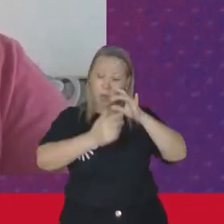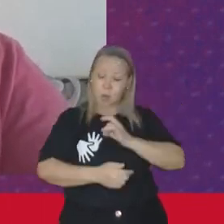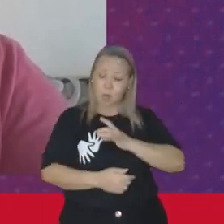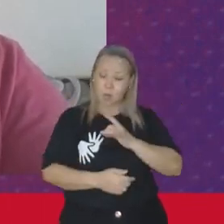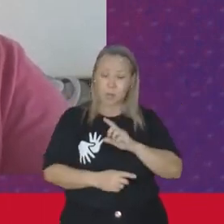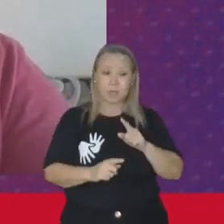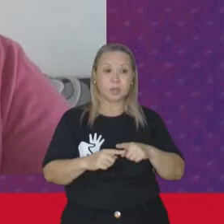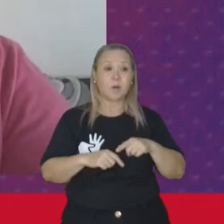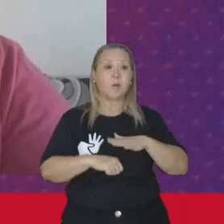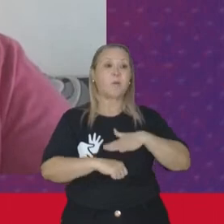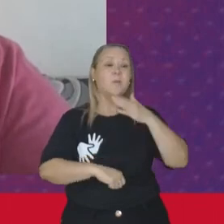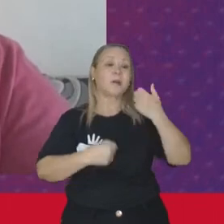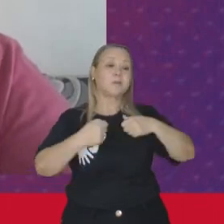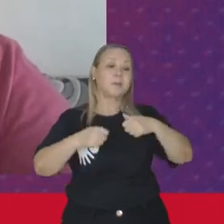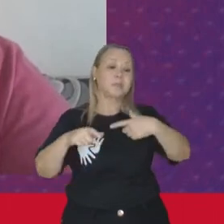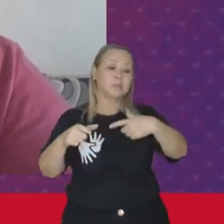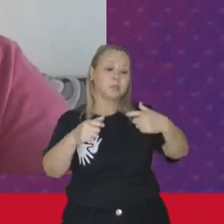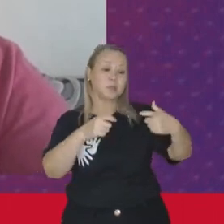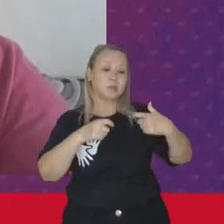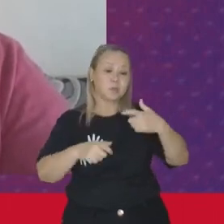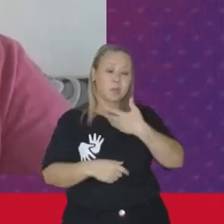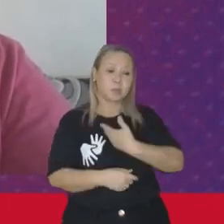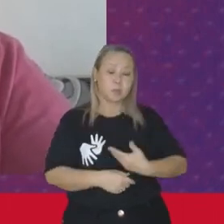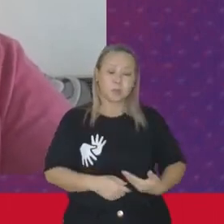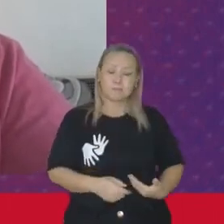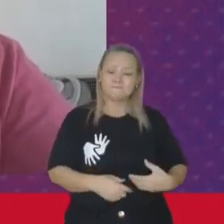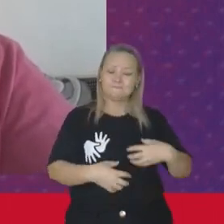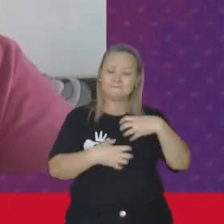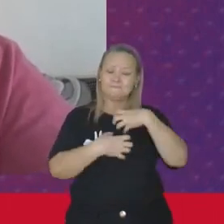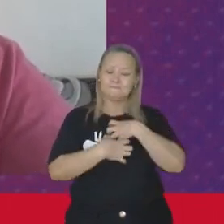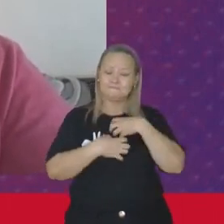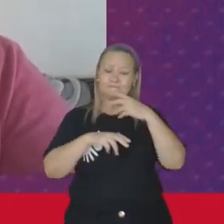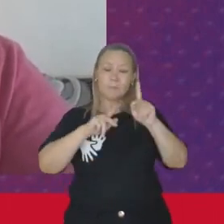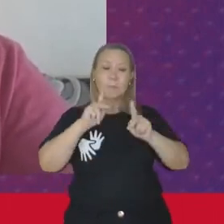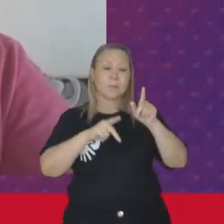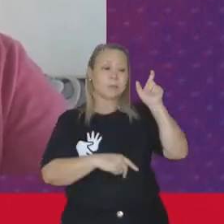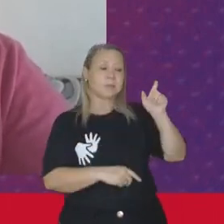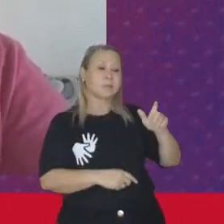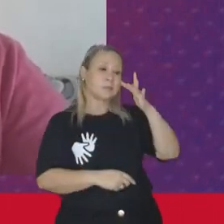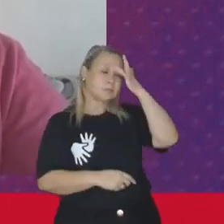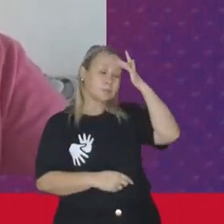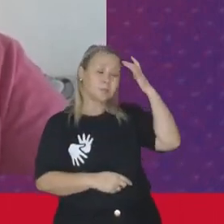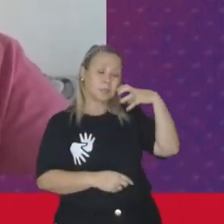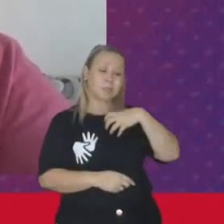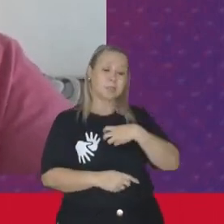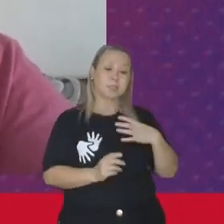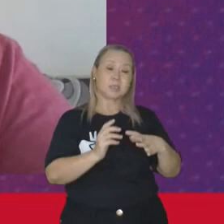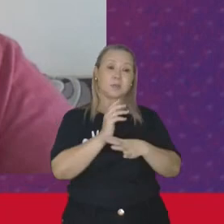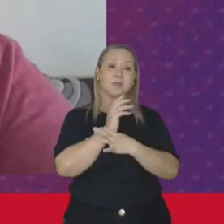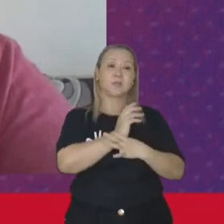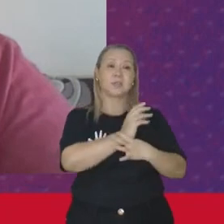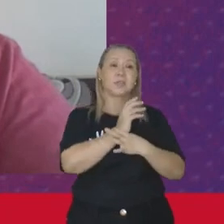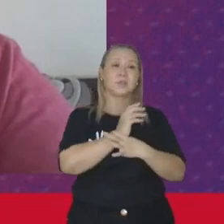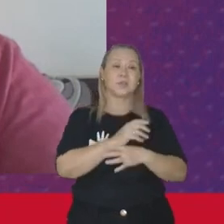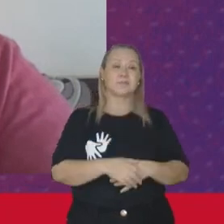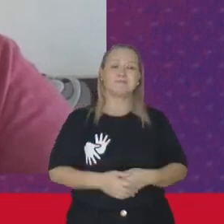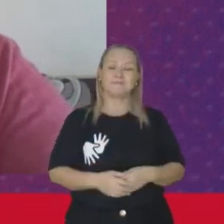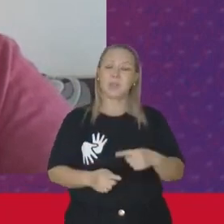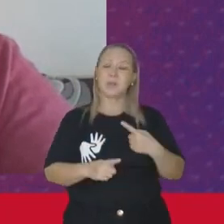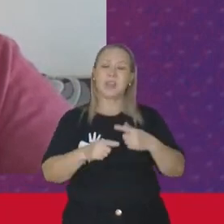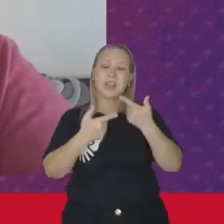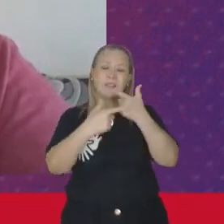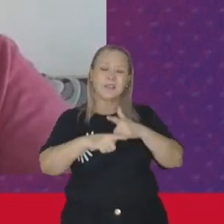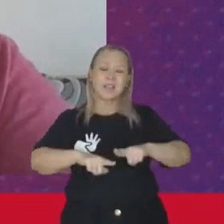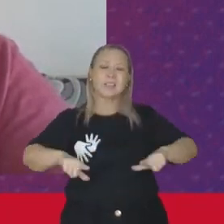precisa de espaços públicos onde essas pessoas se sintam seguras, né? Quase como é vazio porque as pessoas se